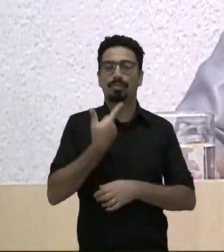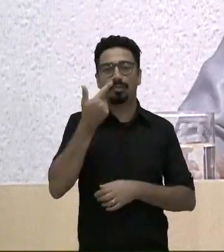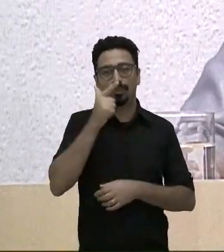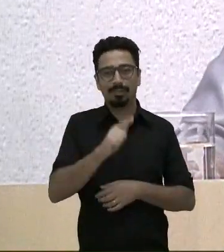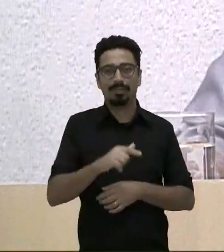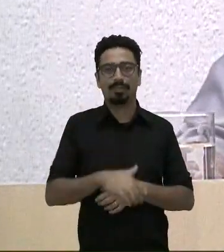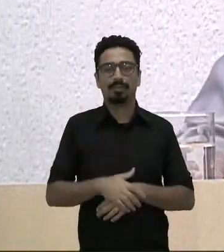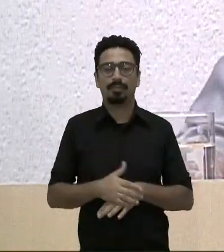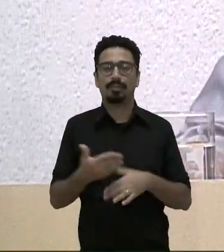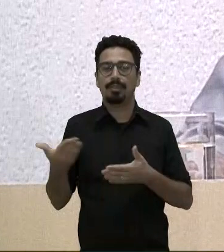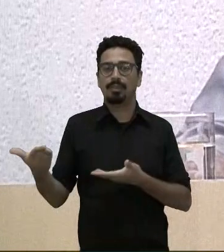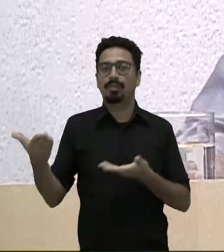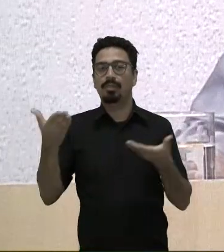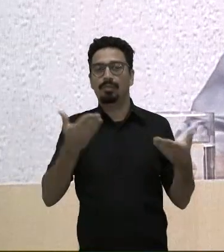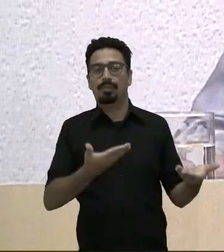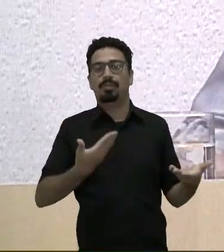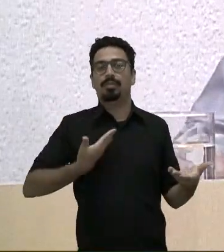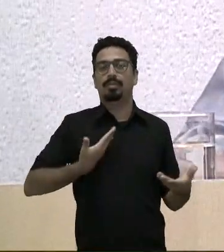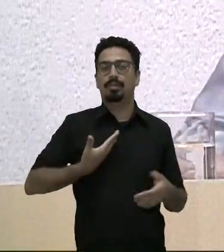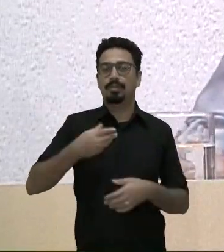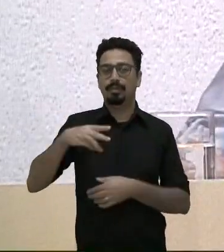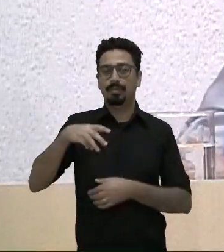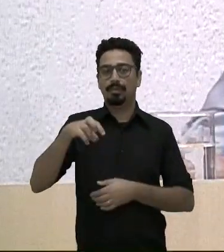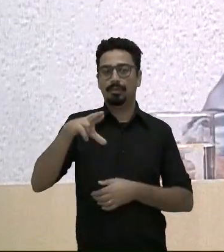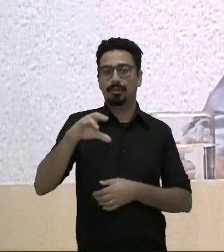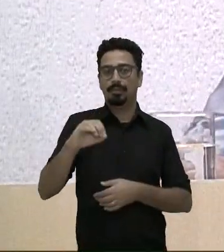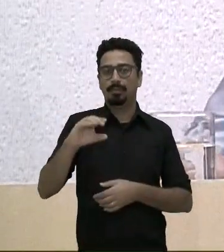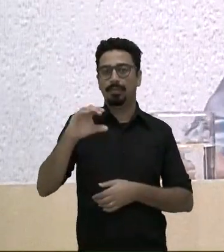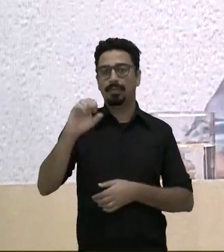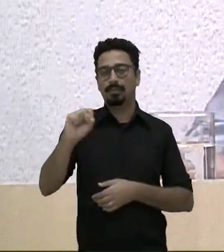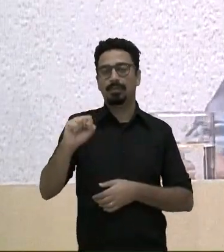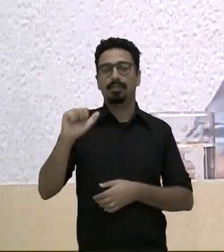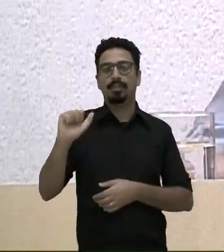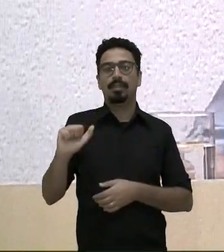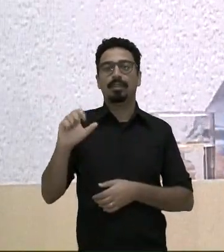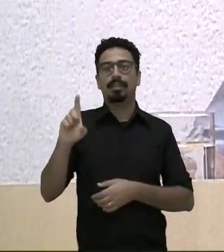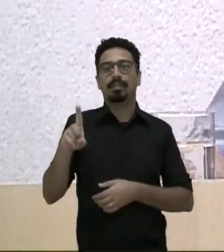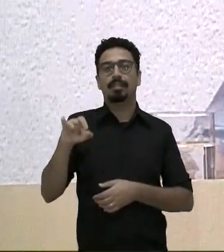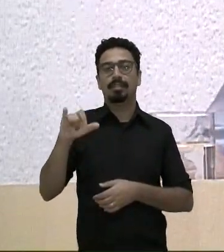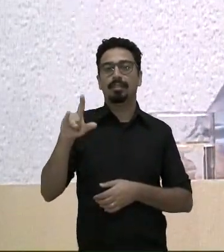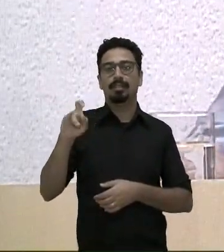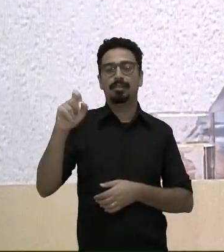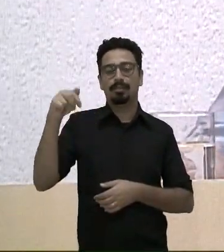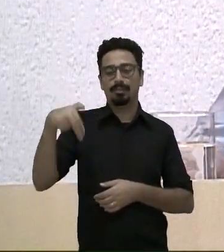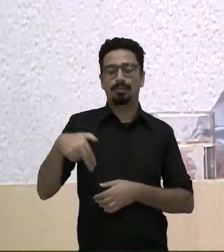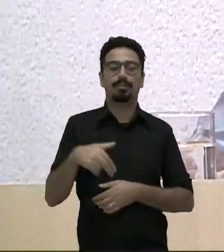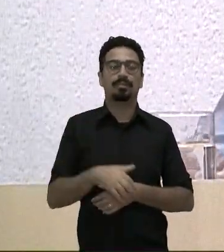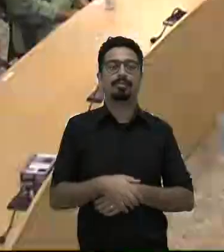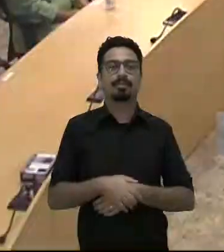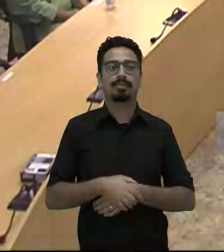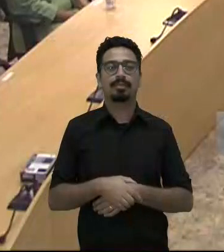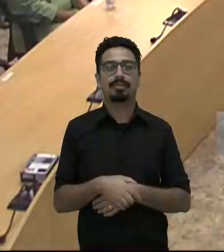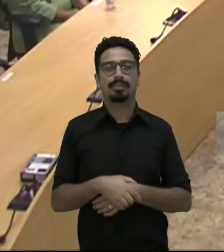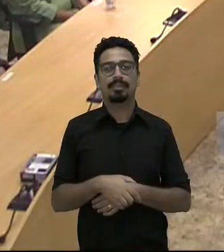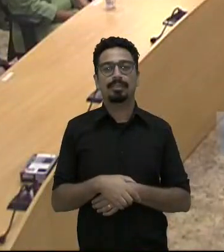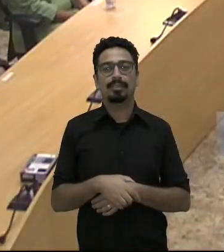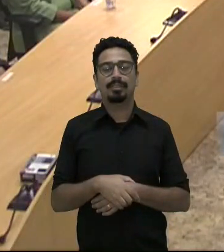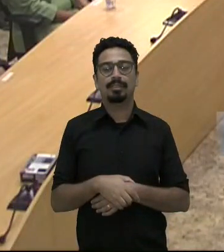Quero aqui convidar o meu amigo Marcos Adeilson para comparecer aqui à frente da mesa, por